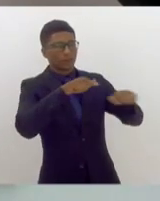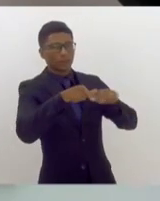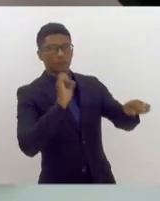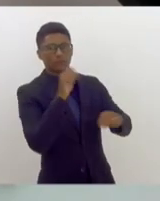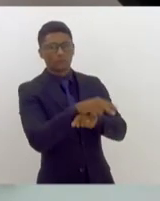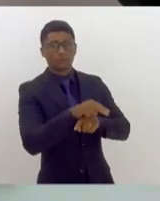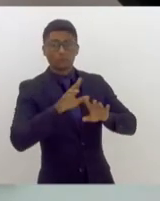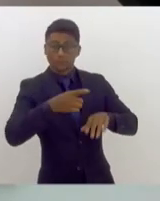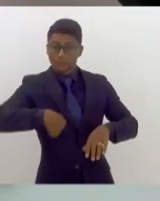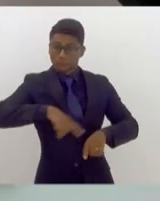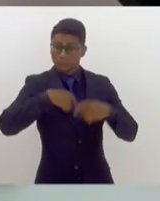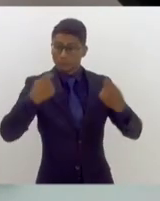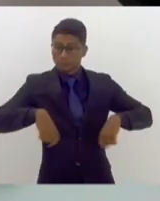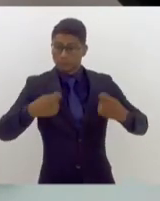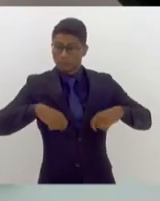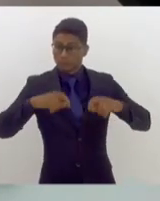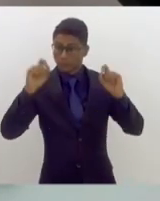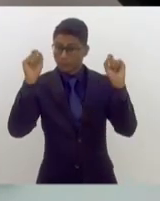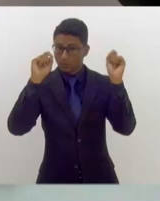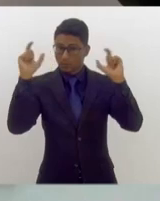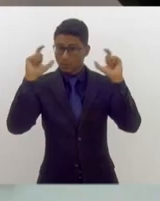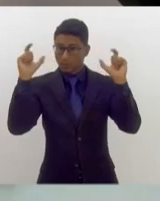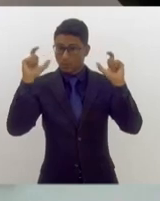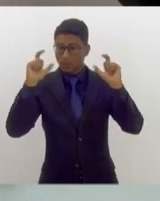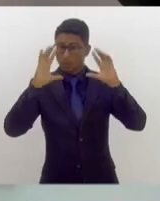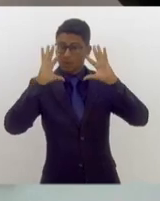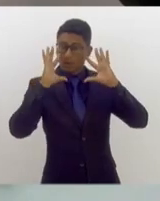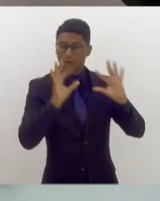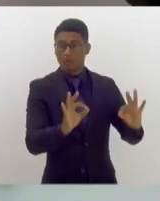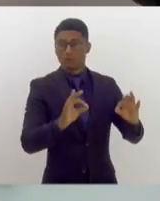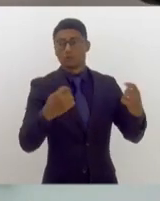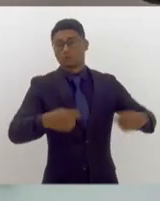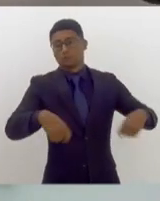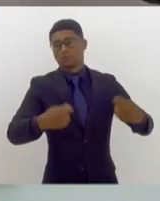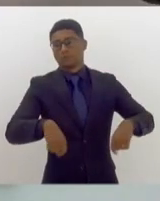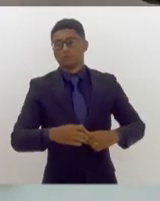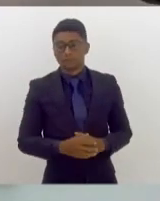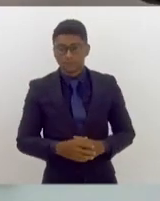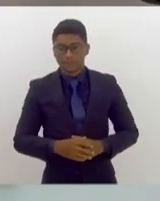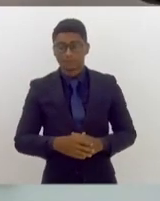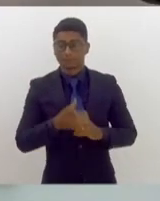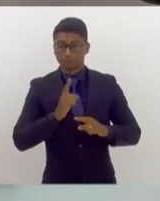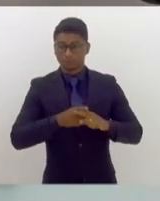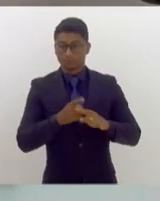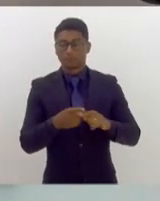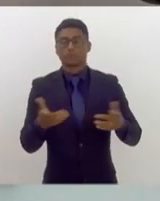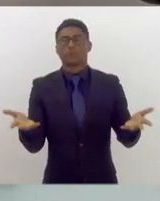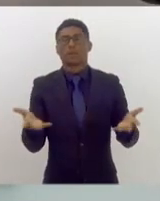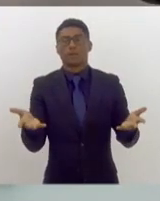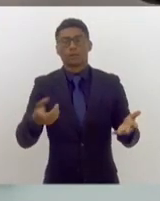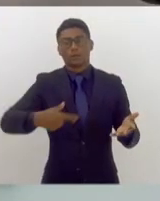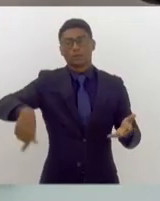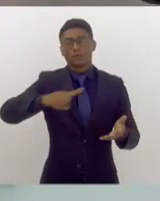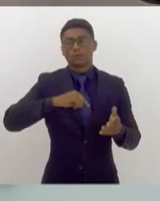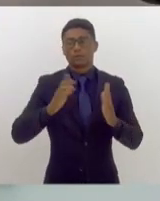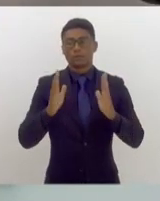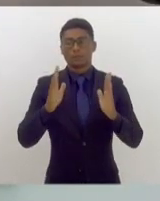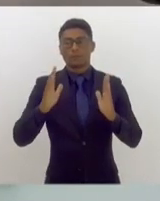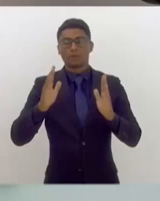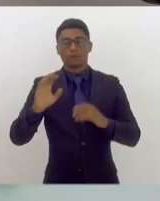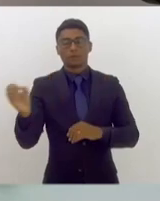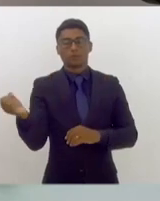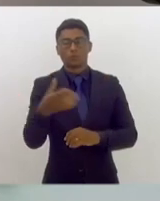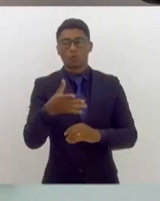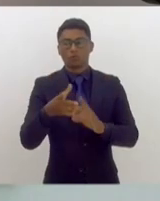especial, né? Até para discutir, né? Nesse, agora que vamos viver um outro momento mais democrático, né? Até para